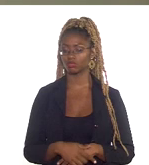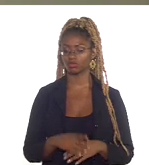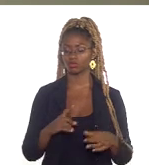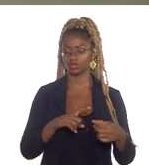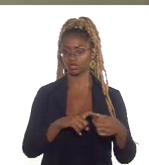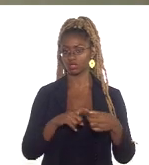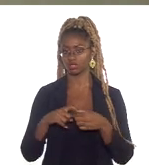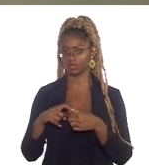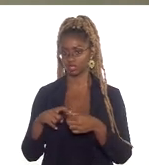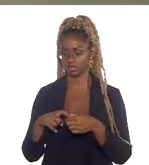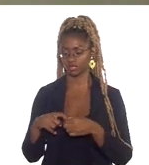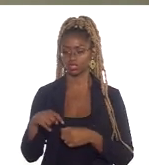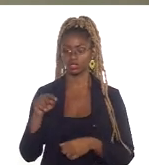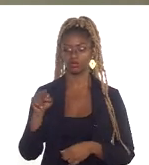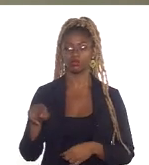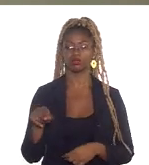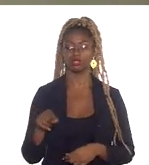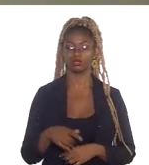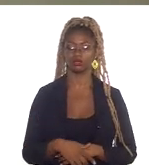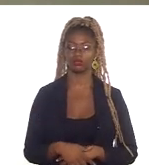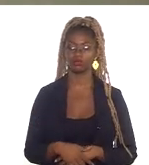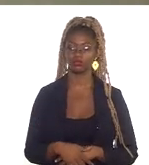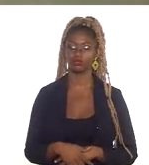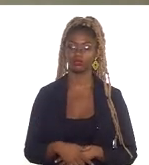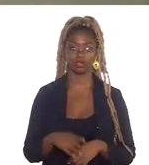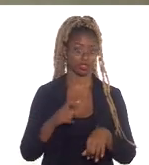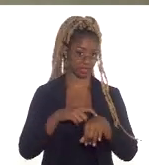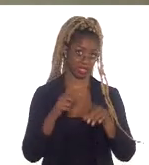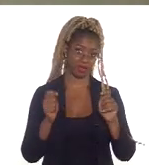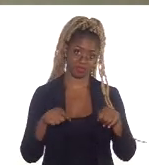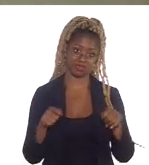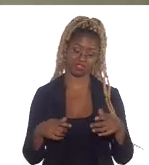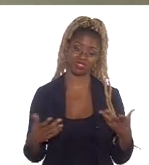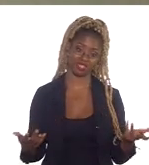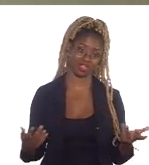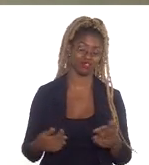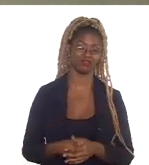convênio. Tempo de sobra. Né? São